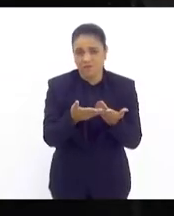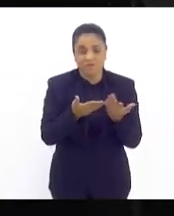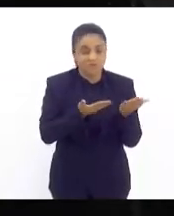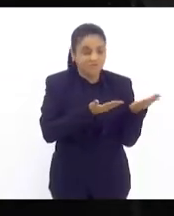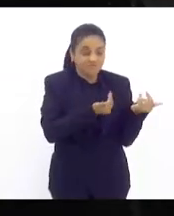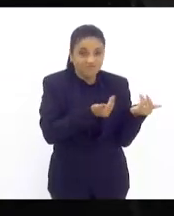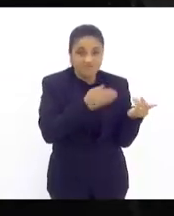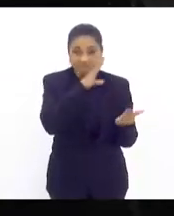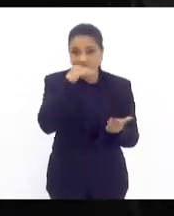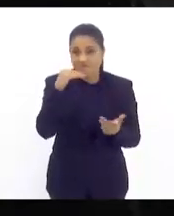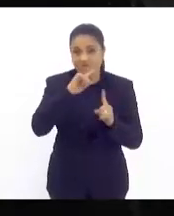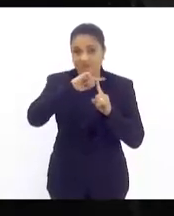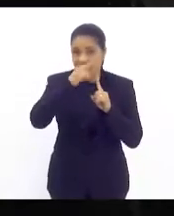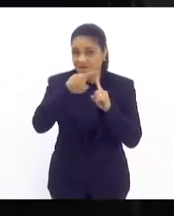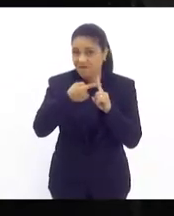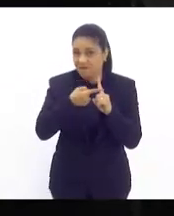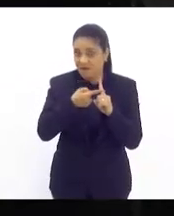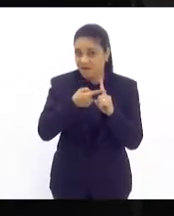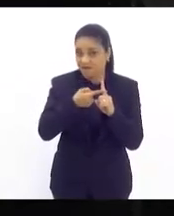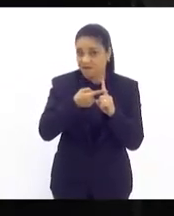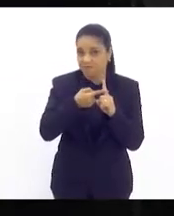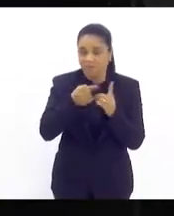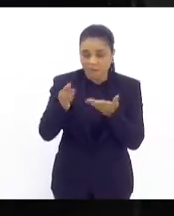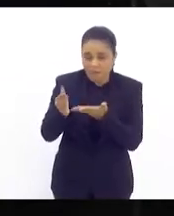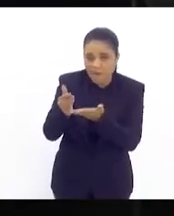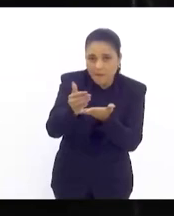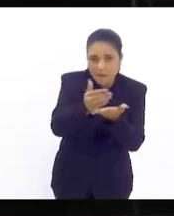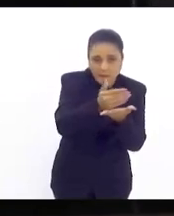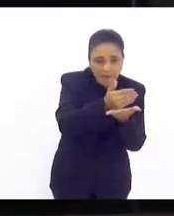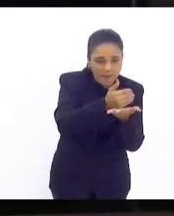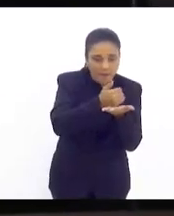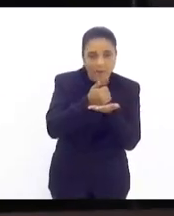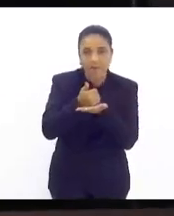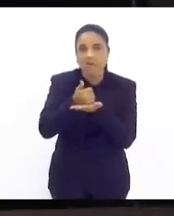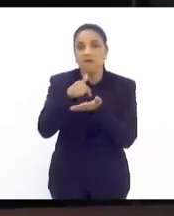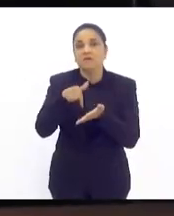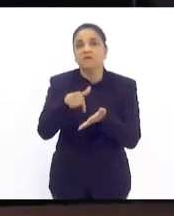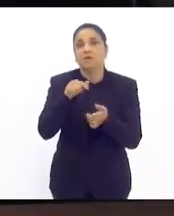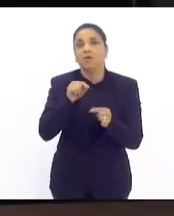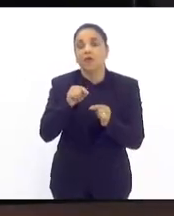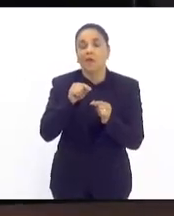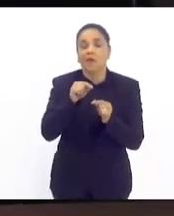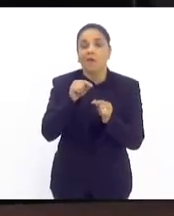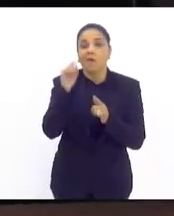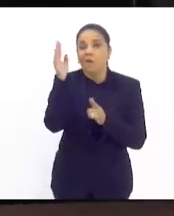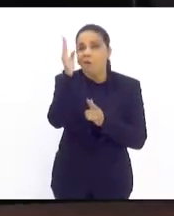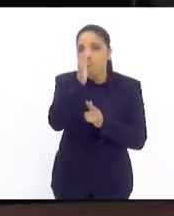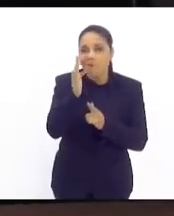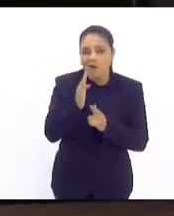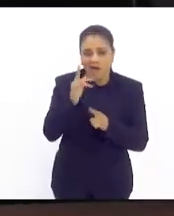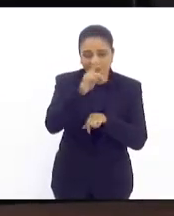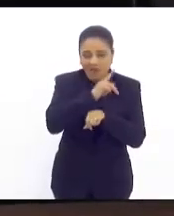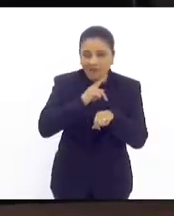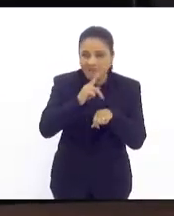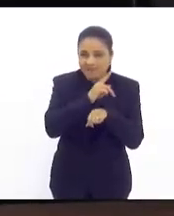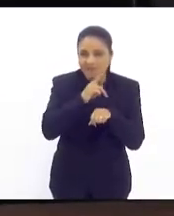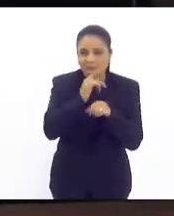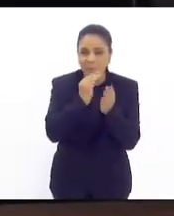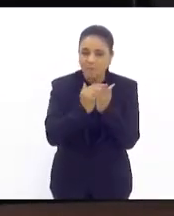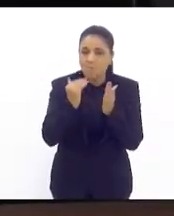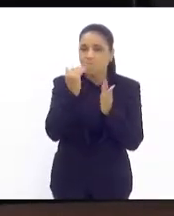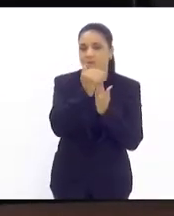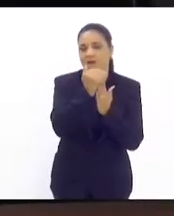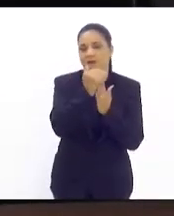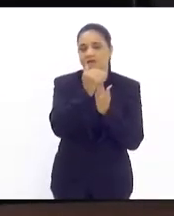adolescentes grávidas segundo esse levantamento o nosso país está acima da média em 2020 a cada